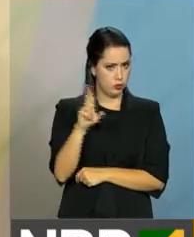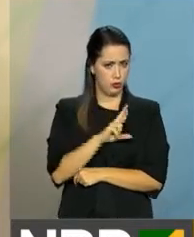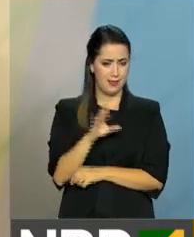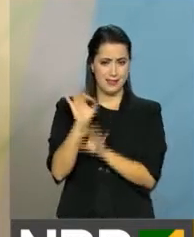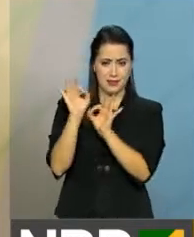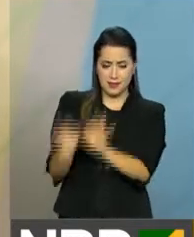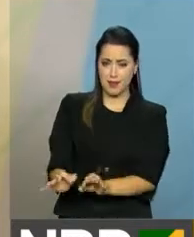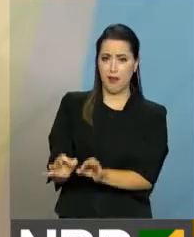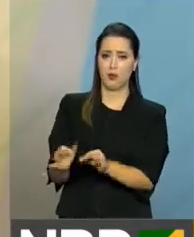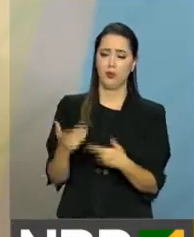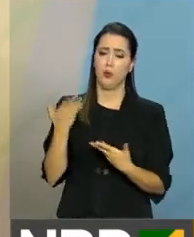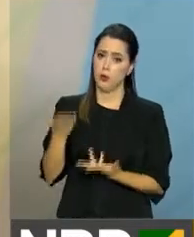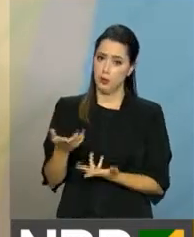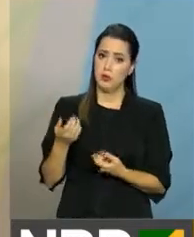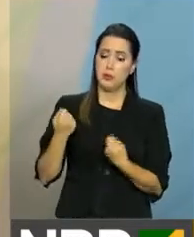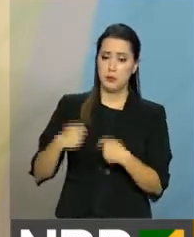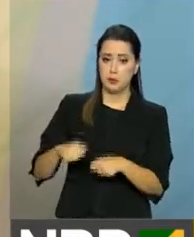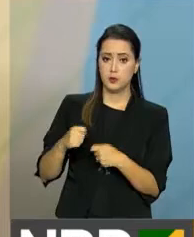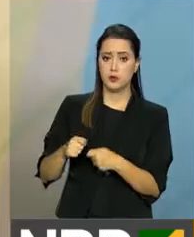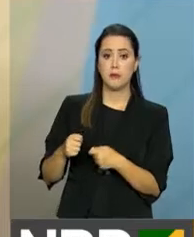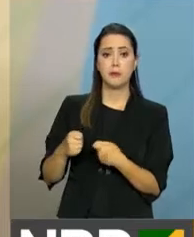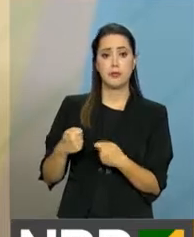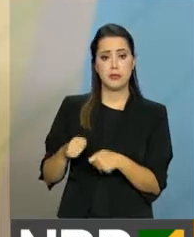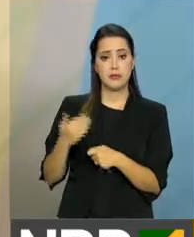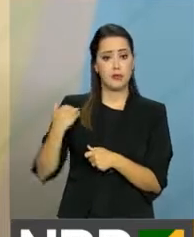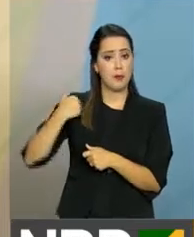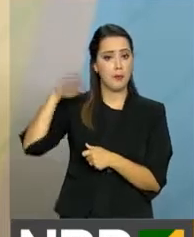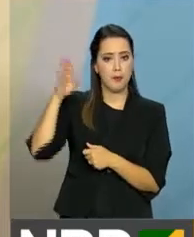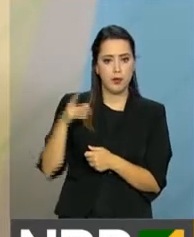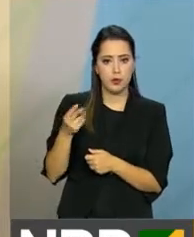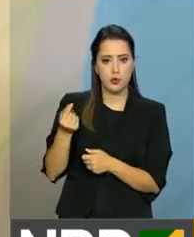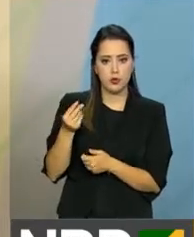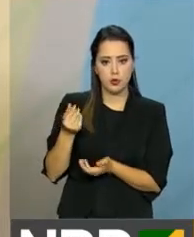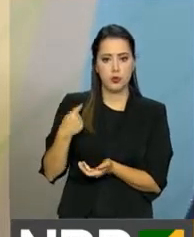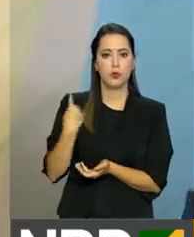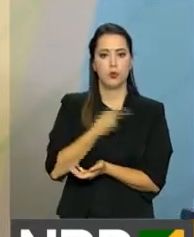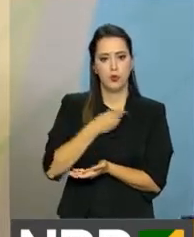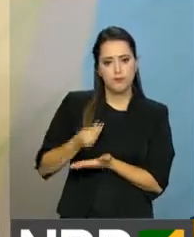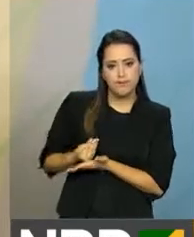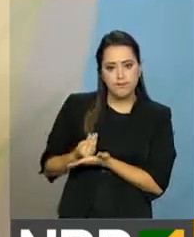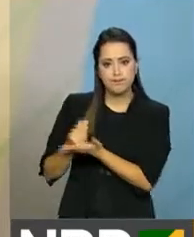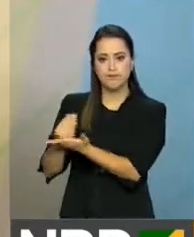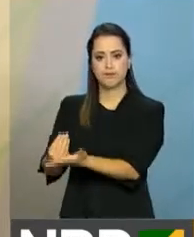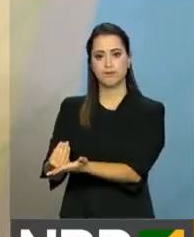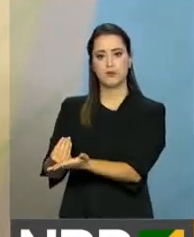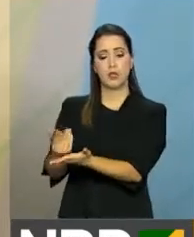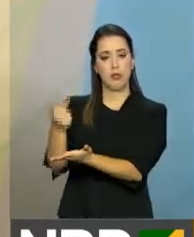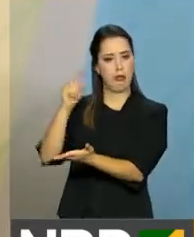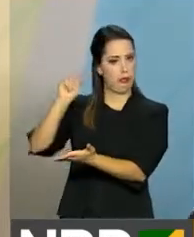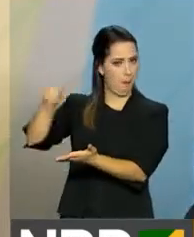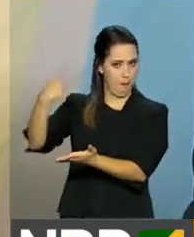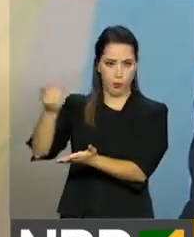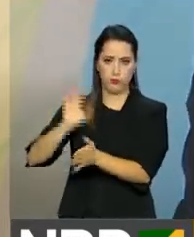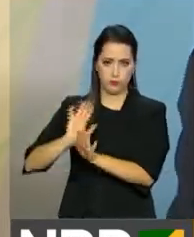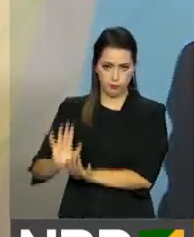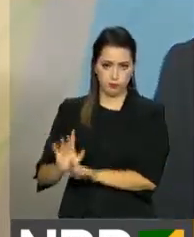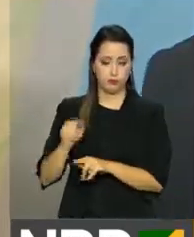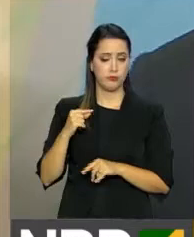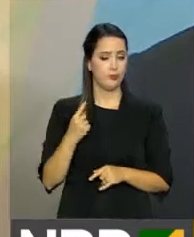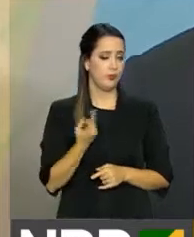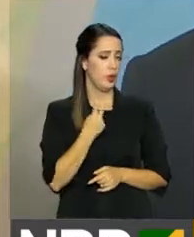se necessário for colocaremos outras verbas para essa matéria mas não ficamos com vemos apenas